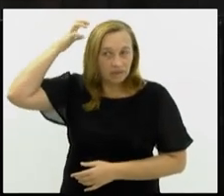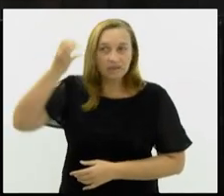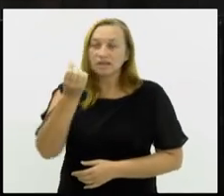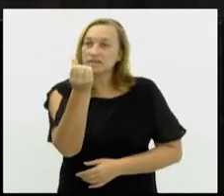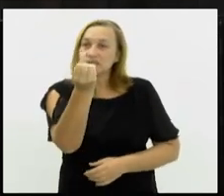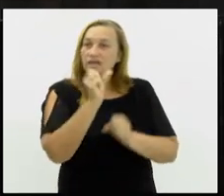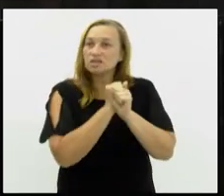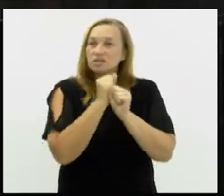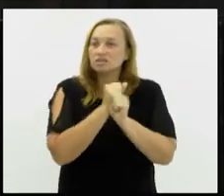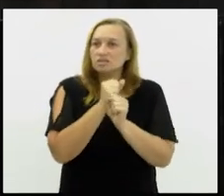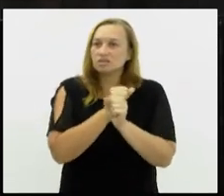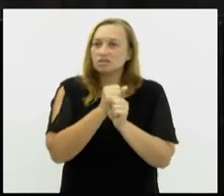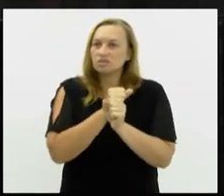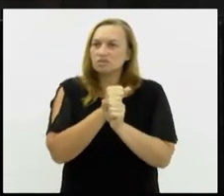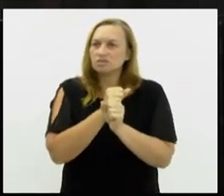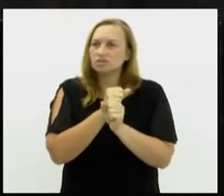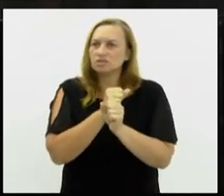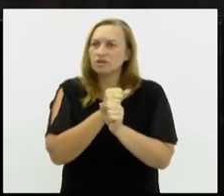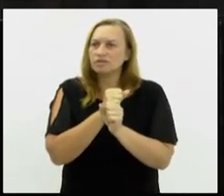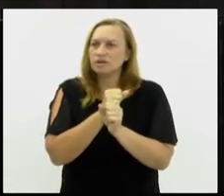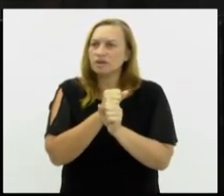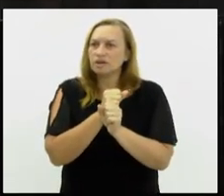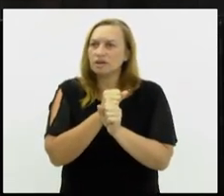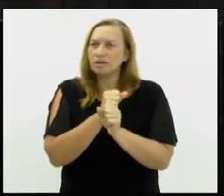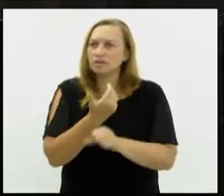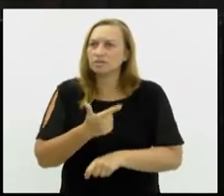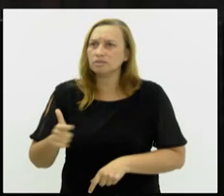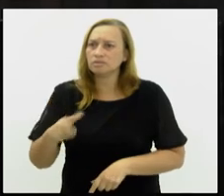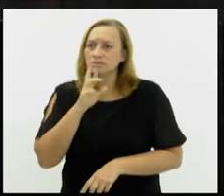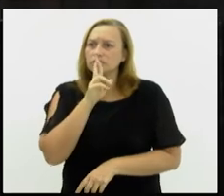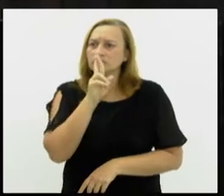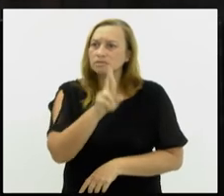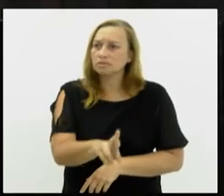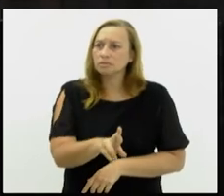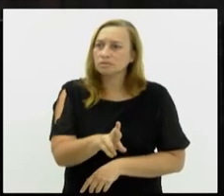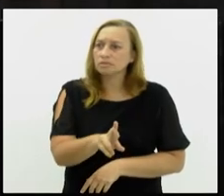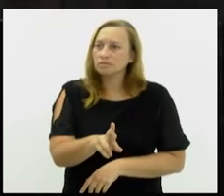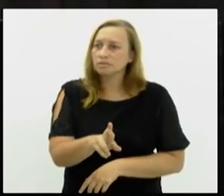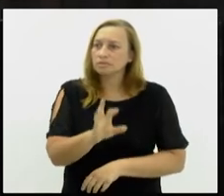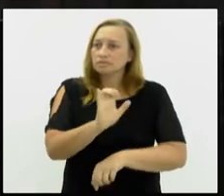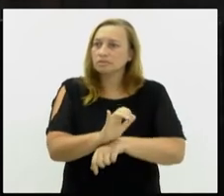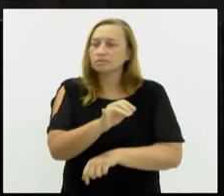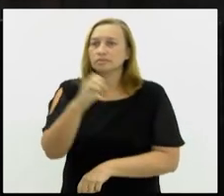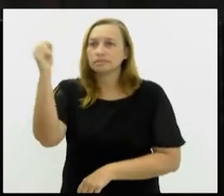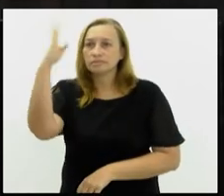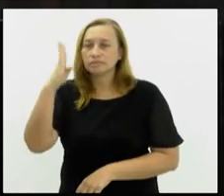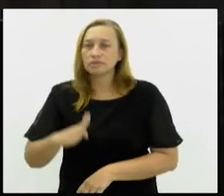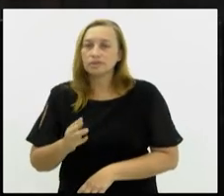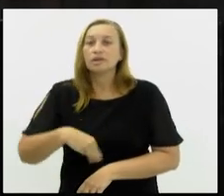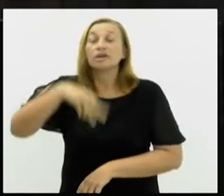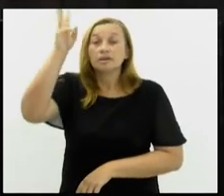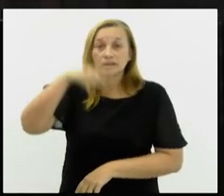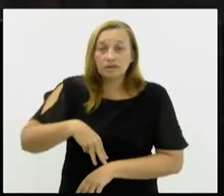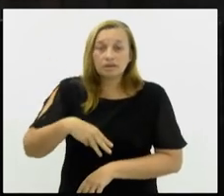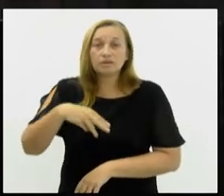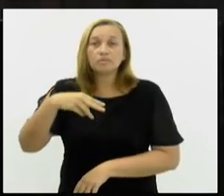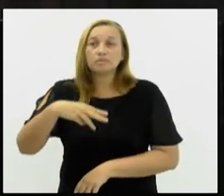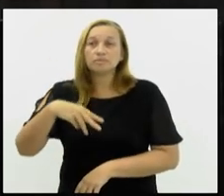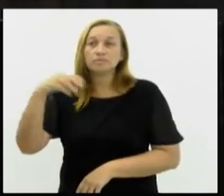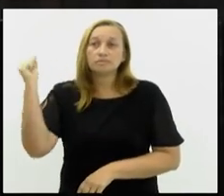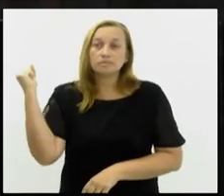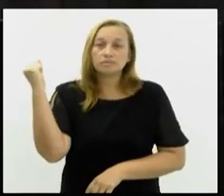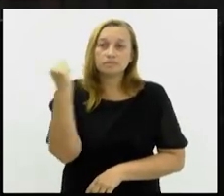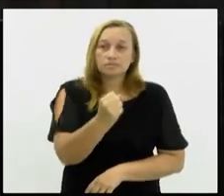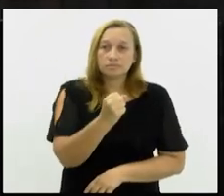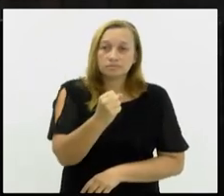6 anos não temos respostas do Estado brasileiro sobre quem mandou matar a Marielle e por quê.